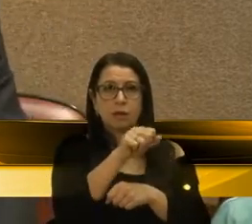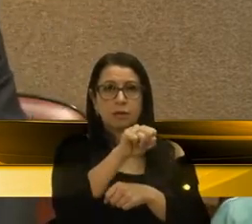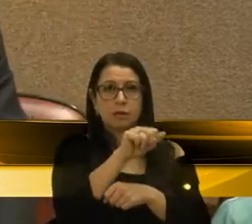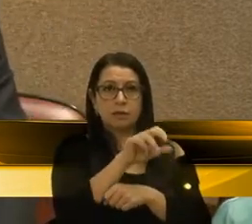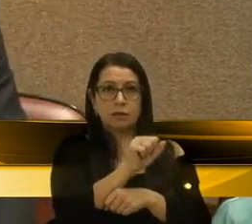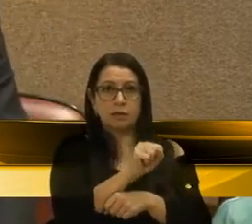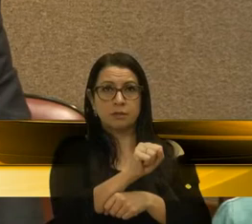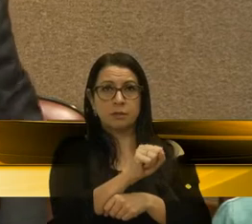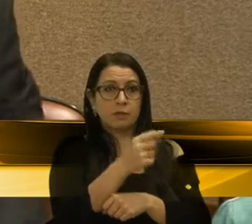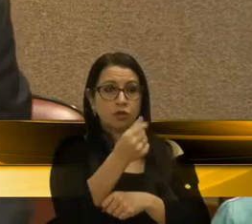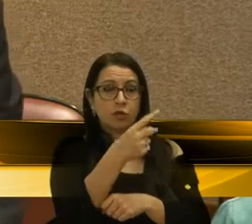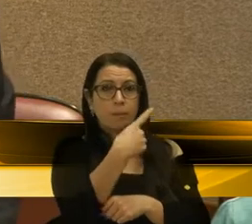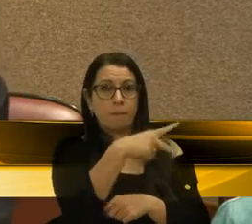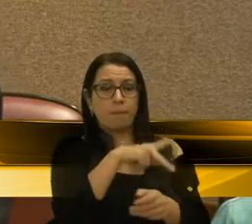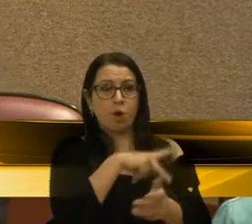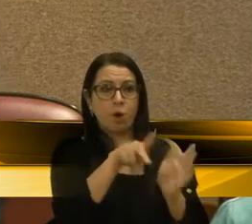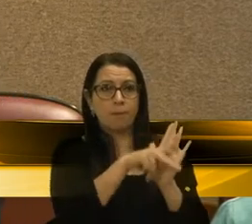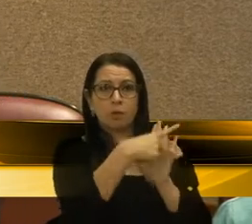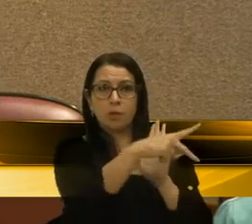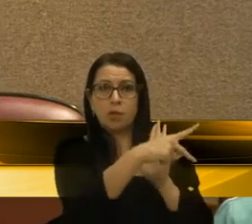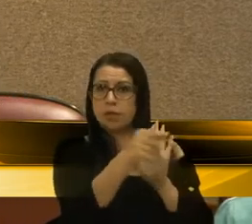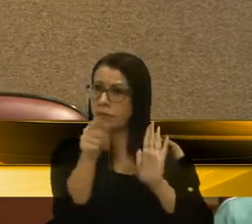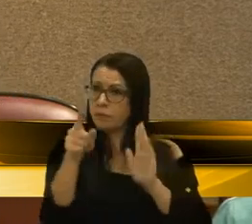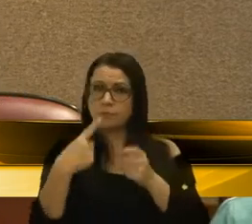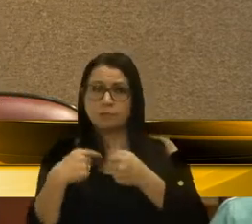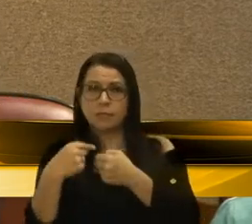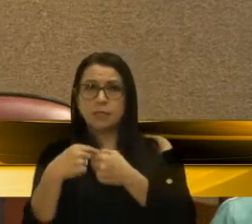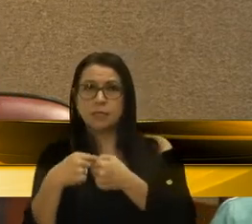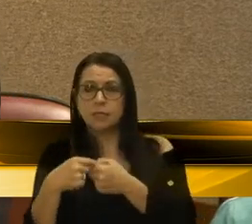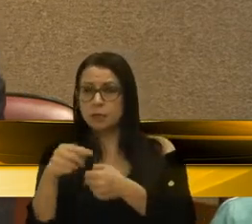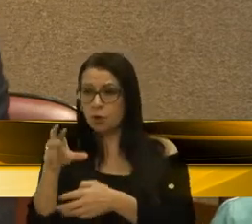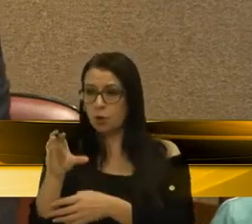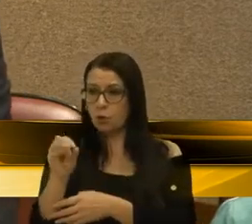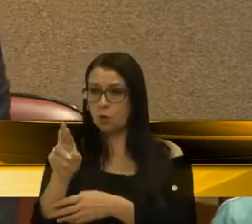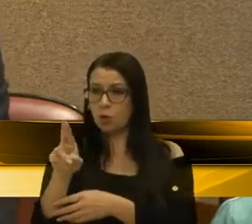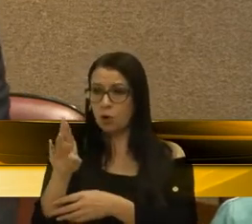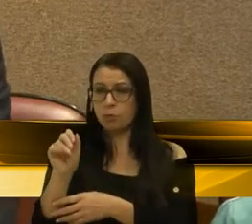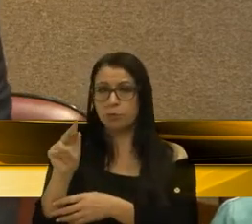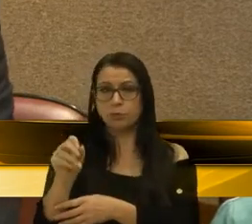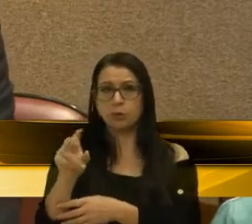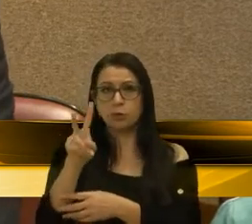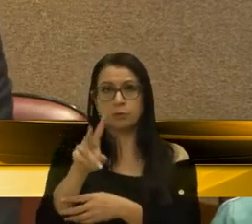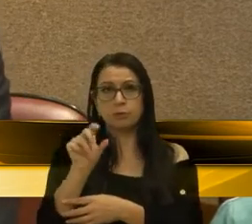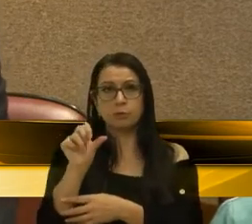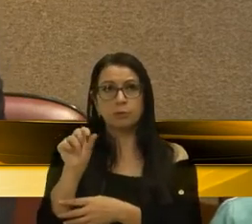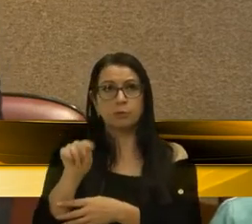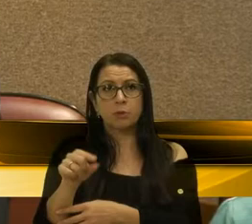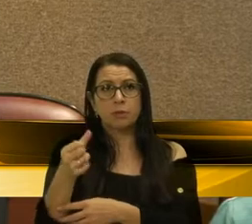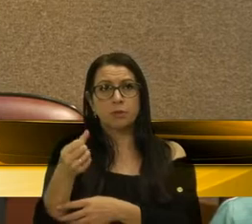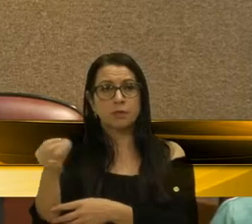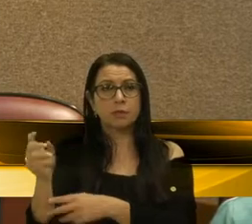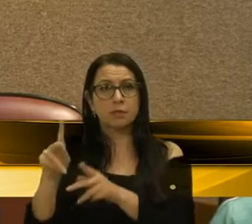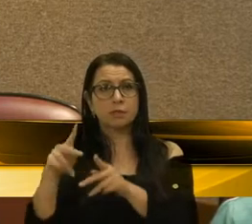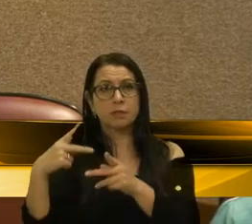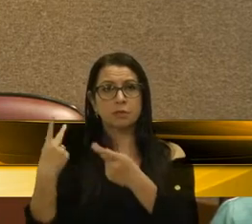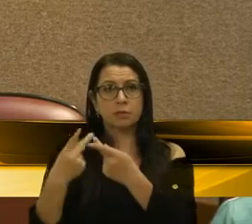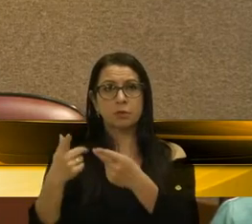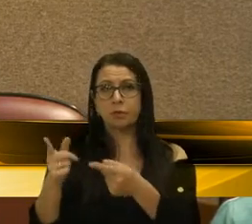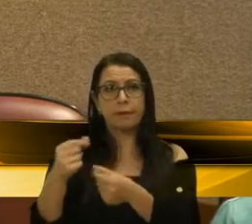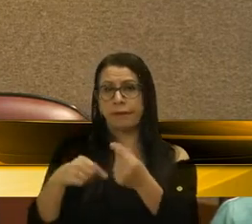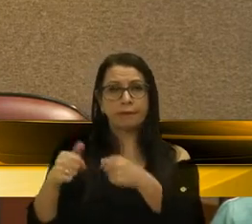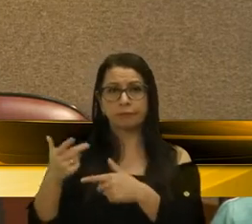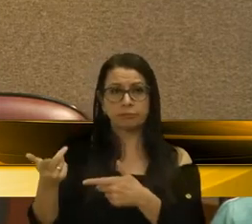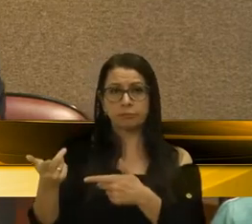dele. E Vossa Excelência vai a uma cidade córbola de 2.600 habitantes que não tem nada de